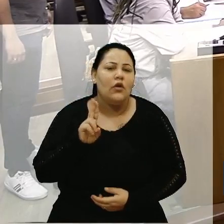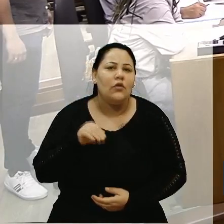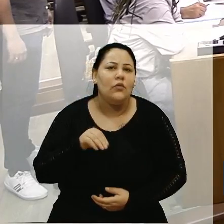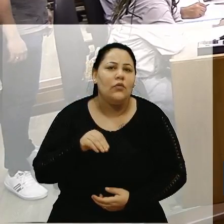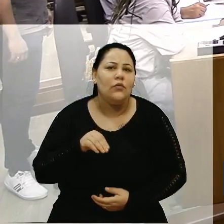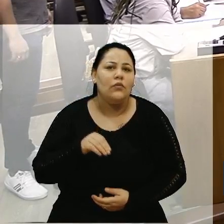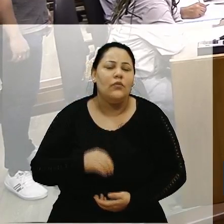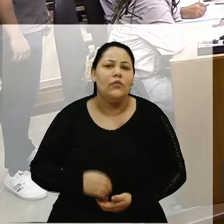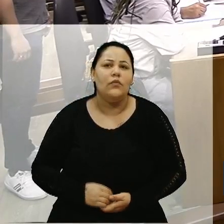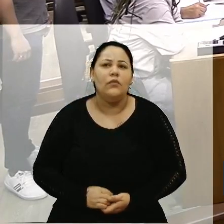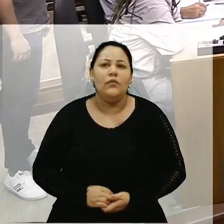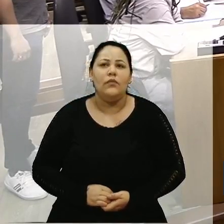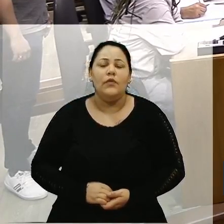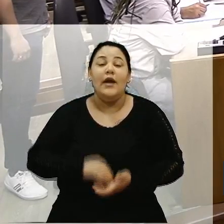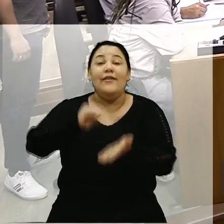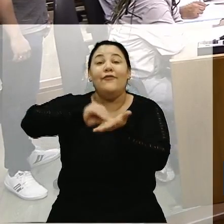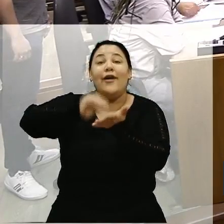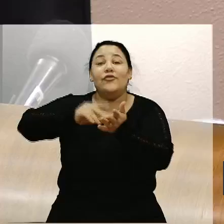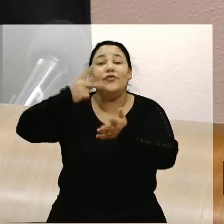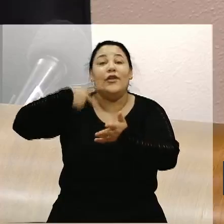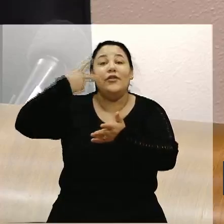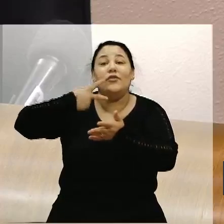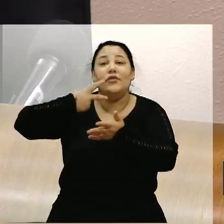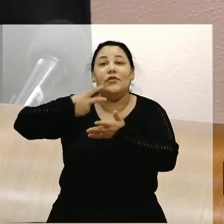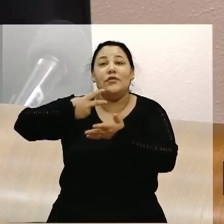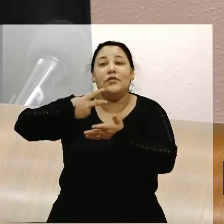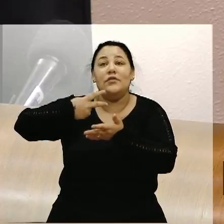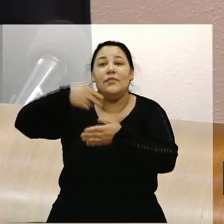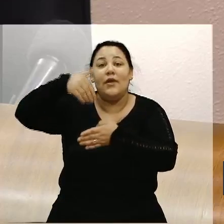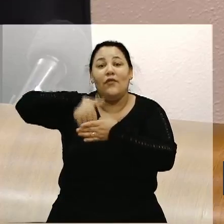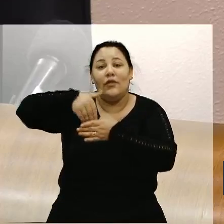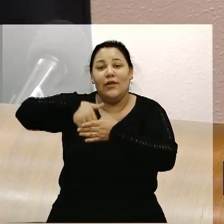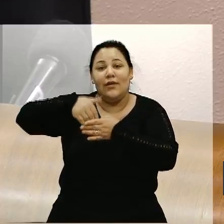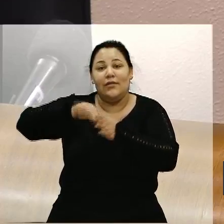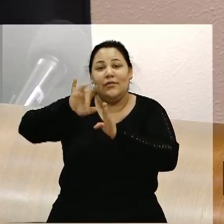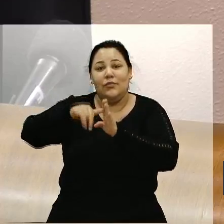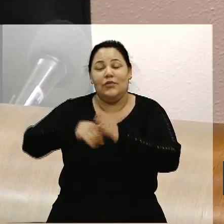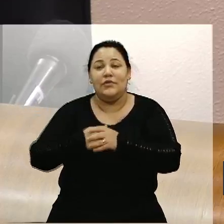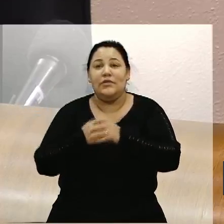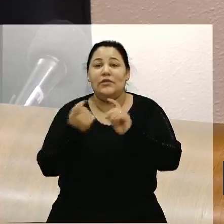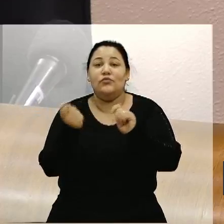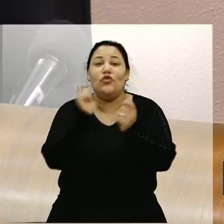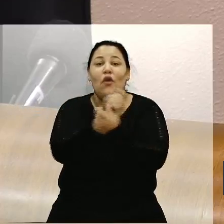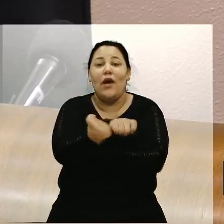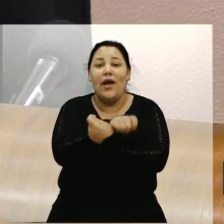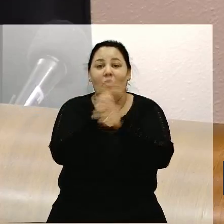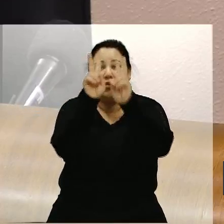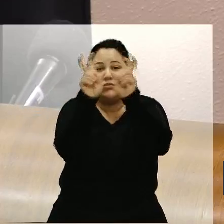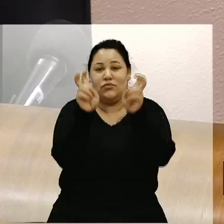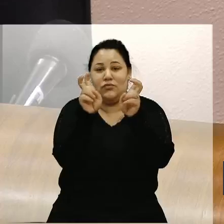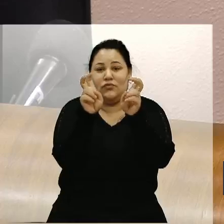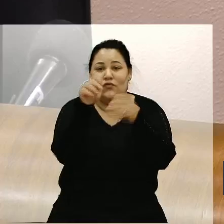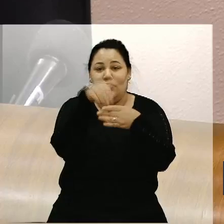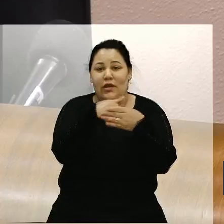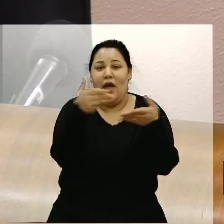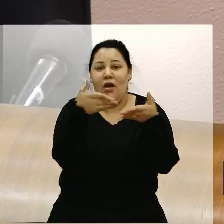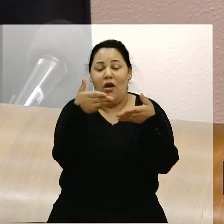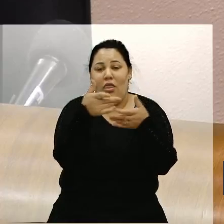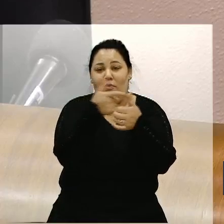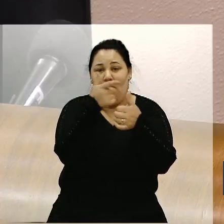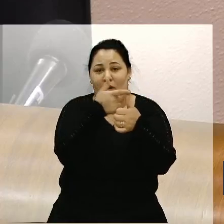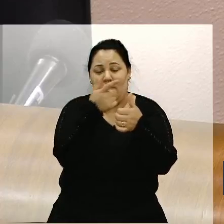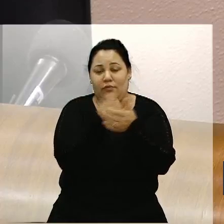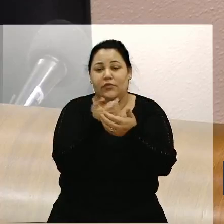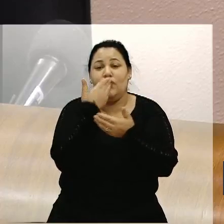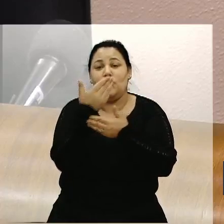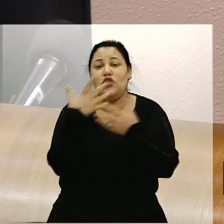mínimo perfeito Então vamos votar essa solicitação de inversão de pauta em votação então solicito às